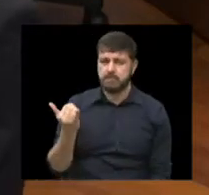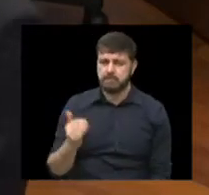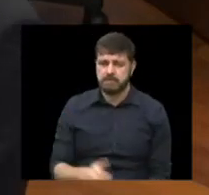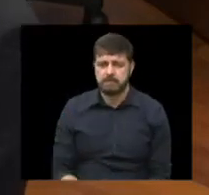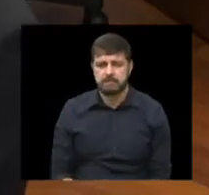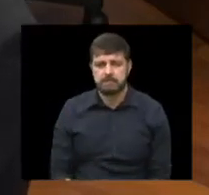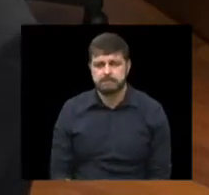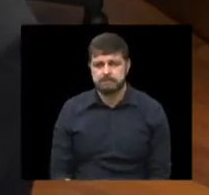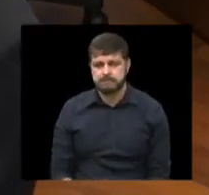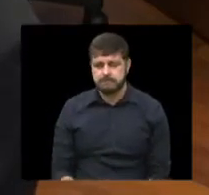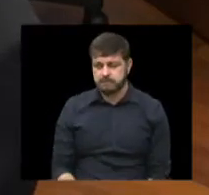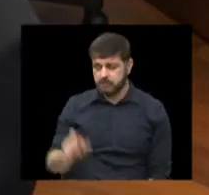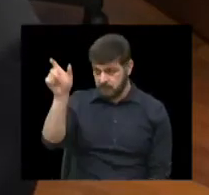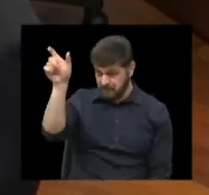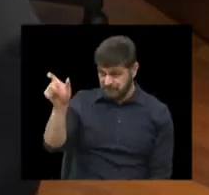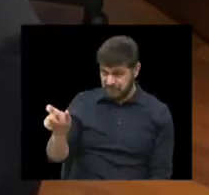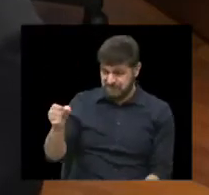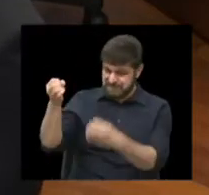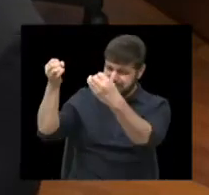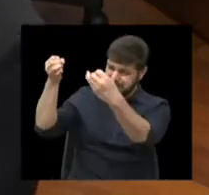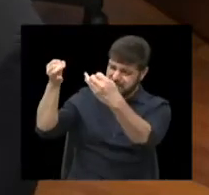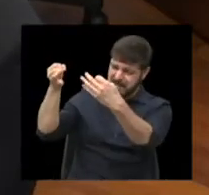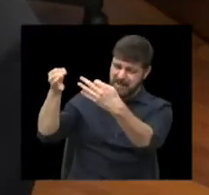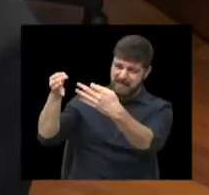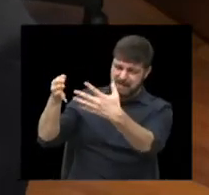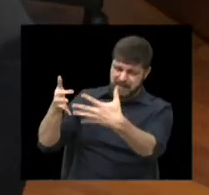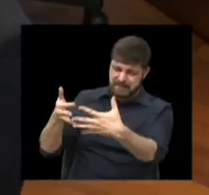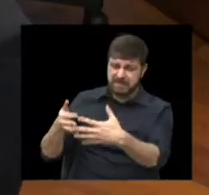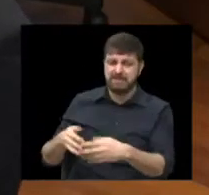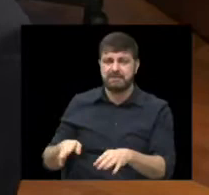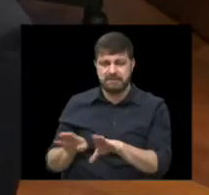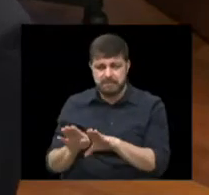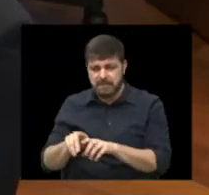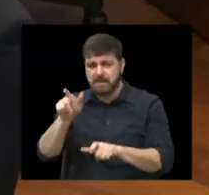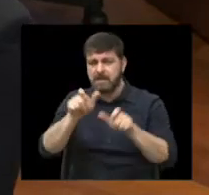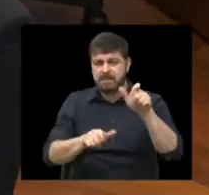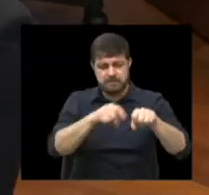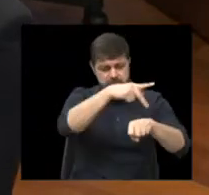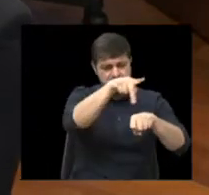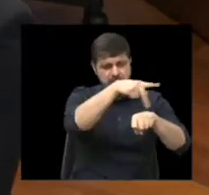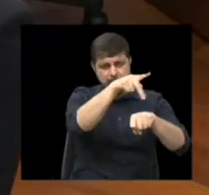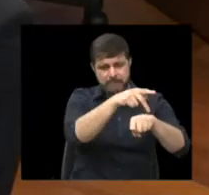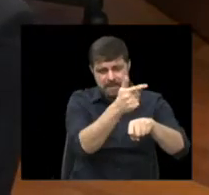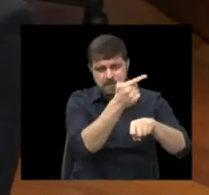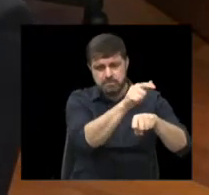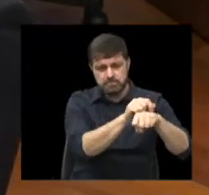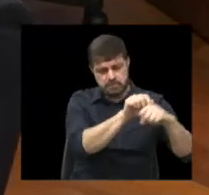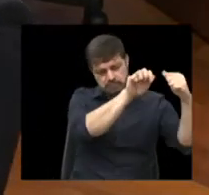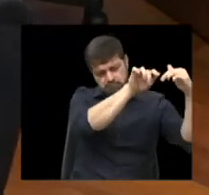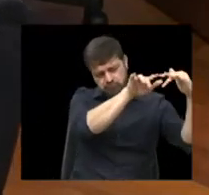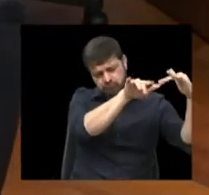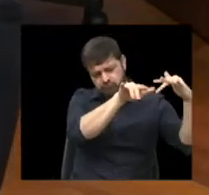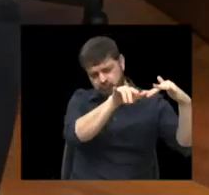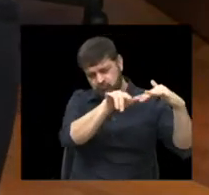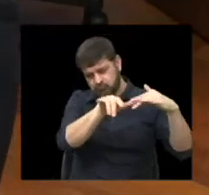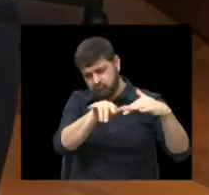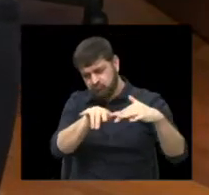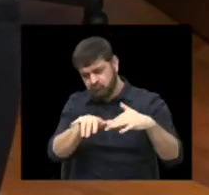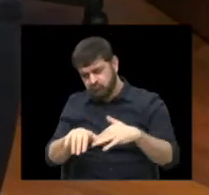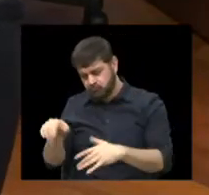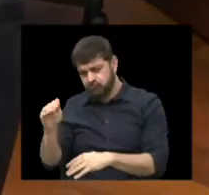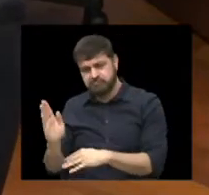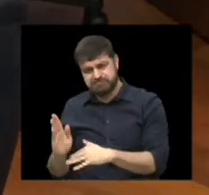ensejo que o senhor colocou aqui, citou a questão dos refugiados, bem como outros vereadores. Hoje, eu